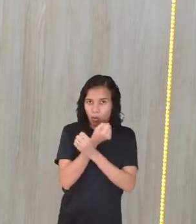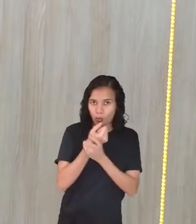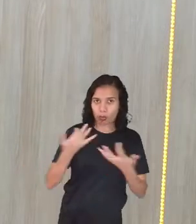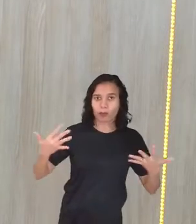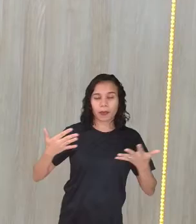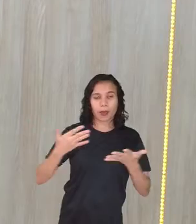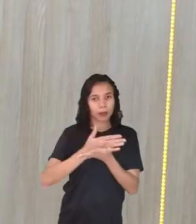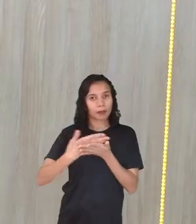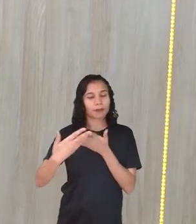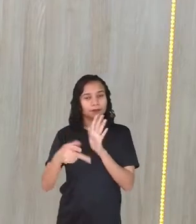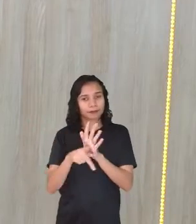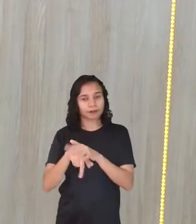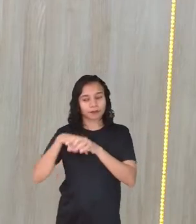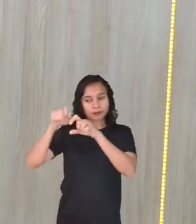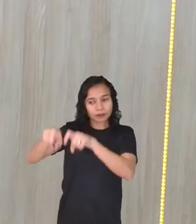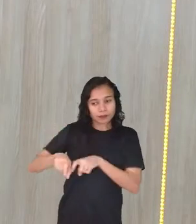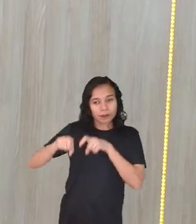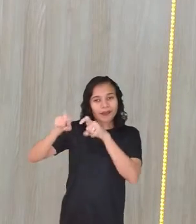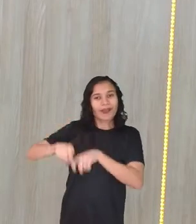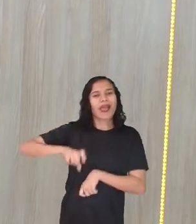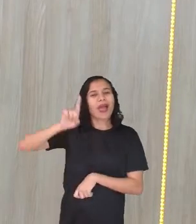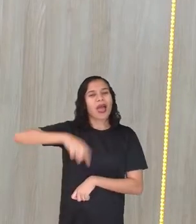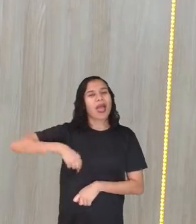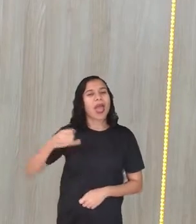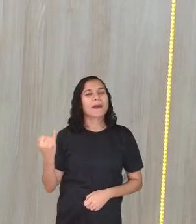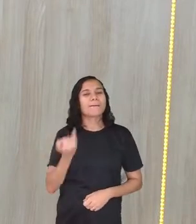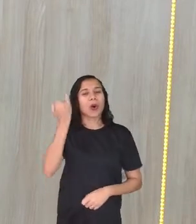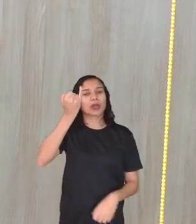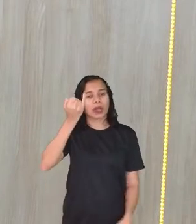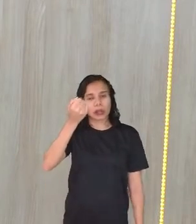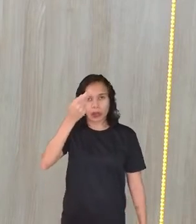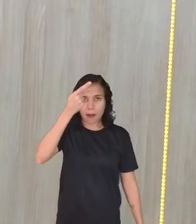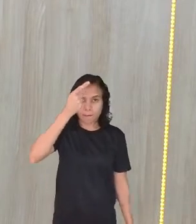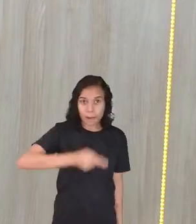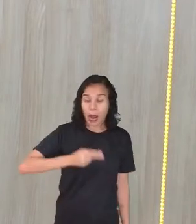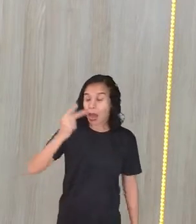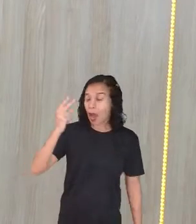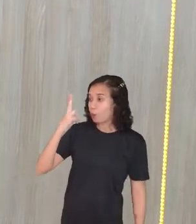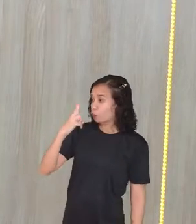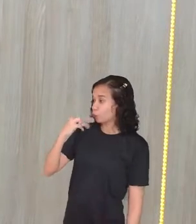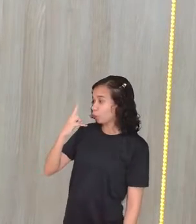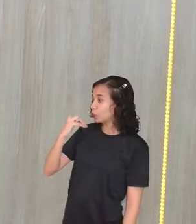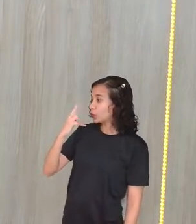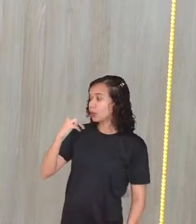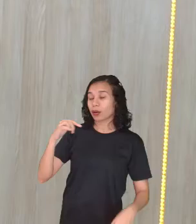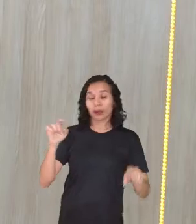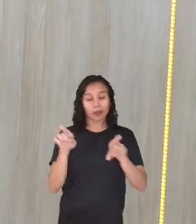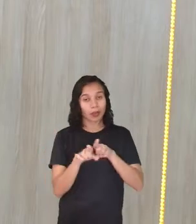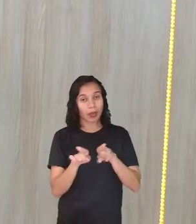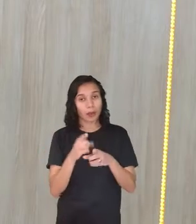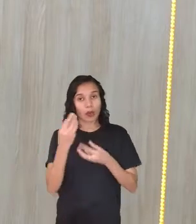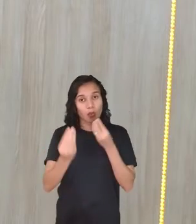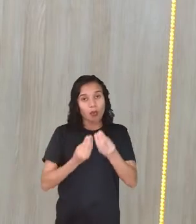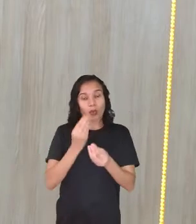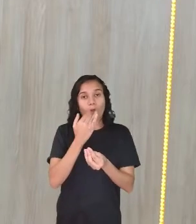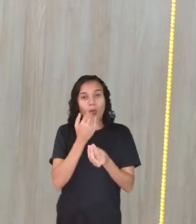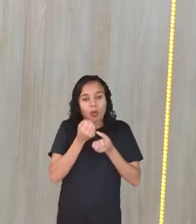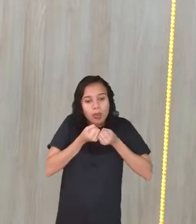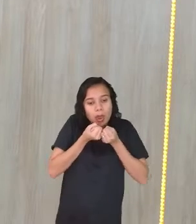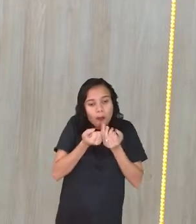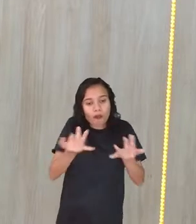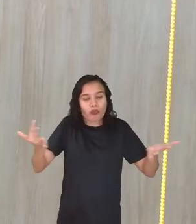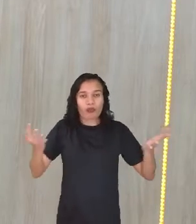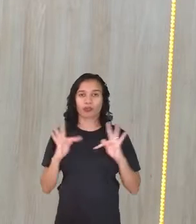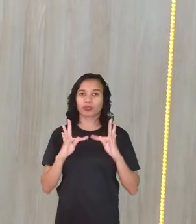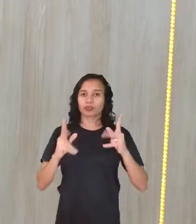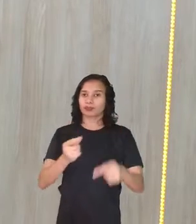partir aí da agricultura vai ser uma grande vantagem, não só para a nutrição, né, a questão aí de alimentar todos. Então,